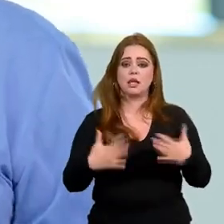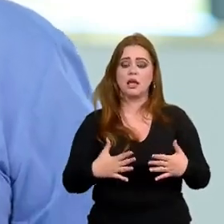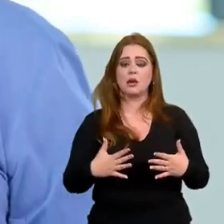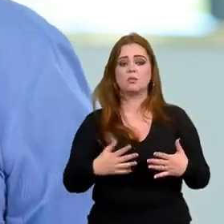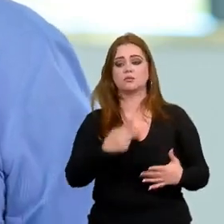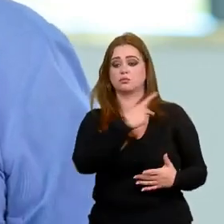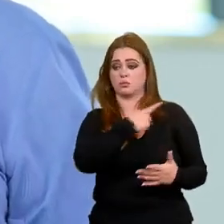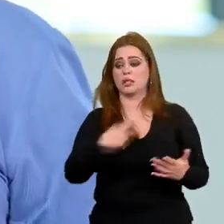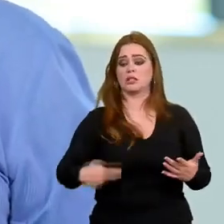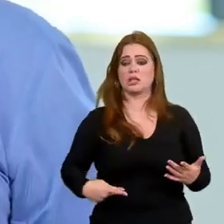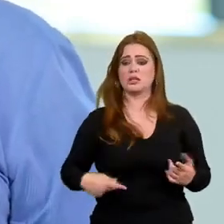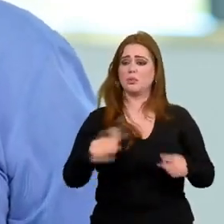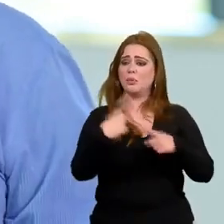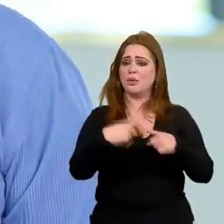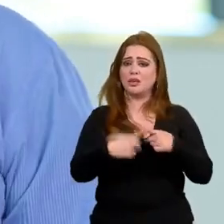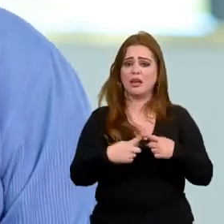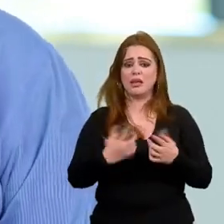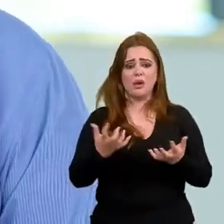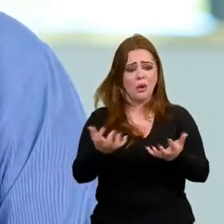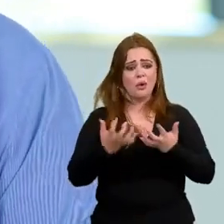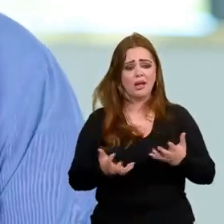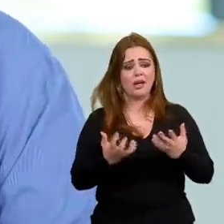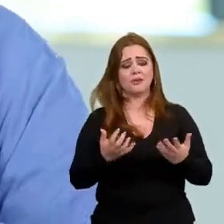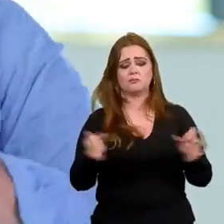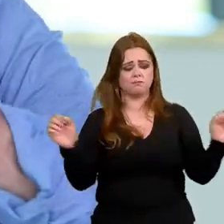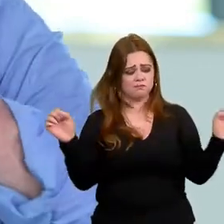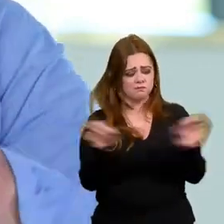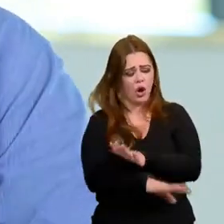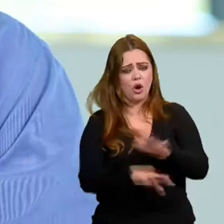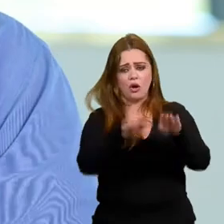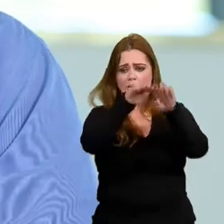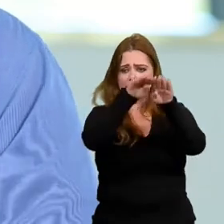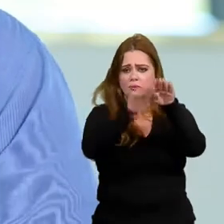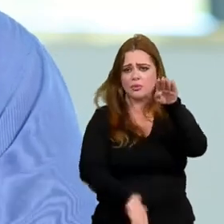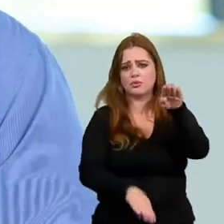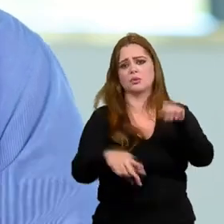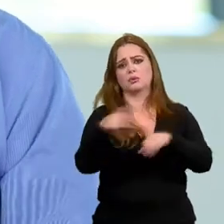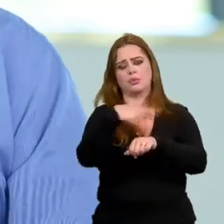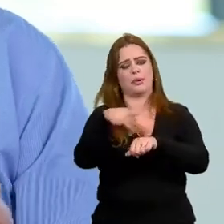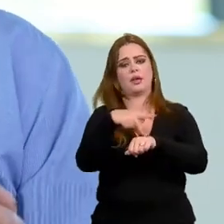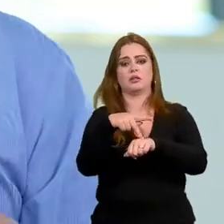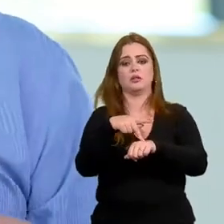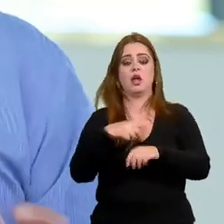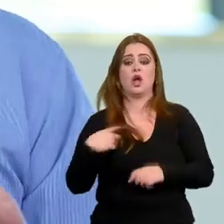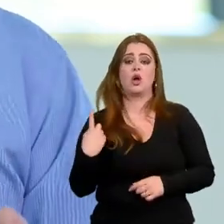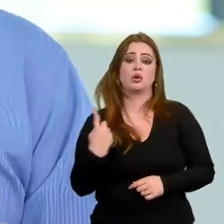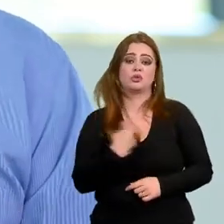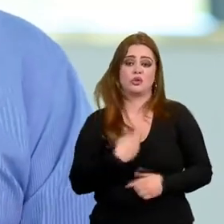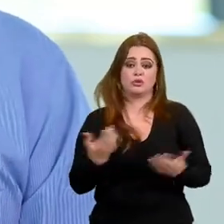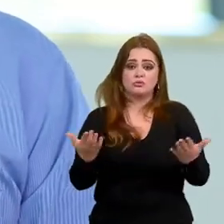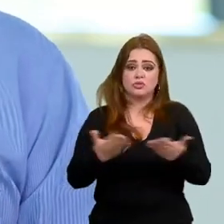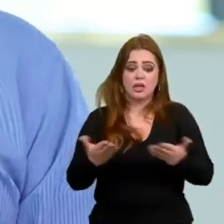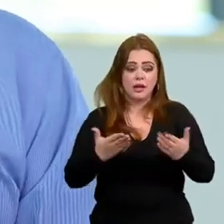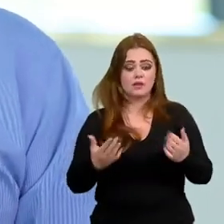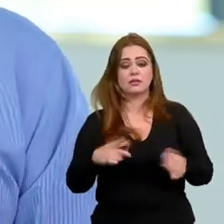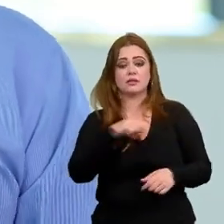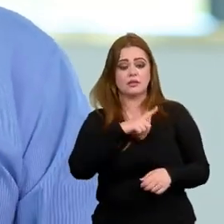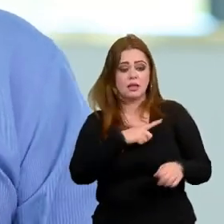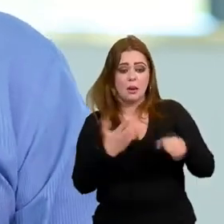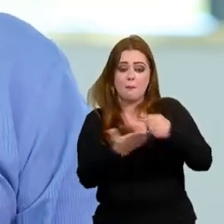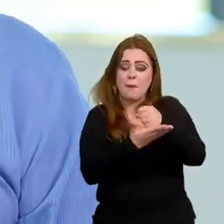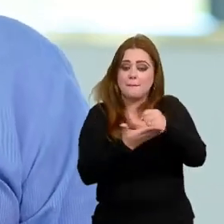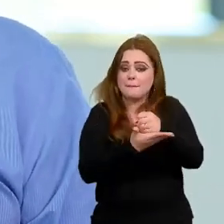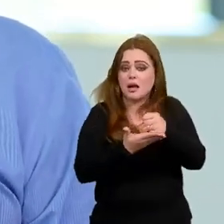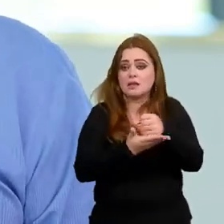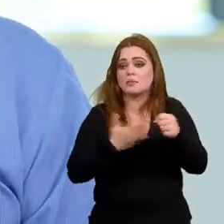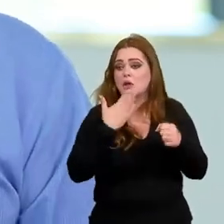com a desigualdade nesse país. Nós já fizemos muita coisa, nós já estruturamos a base para a gente diminuir as desigualdades.